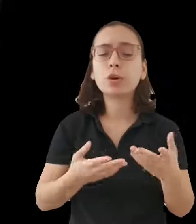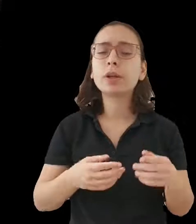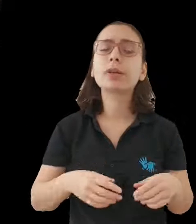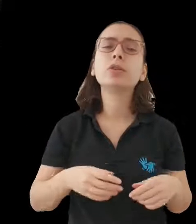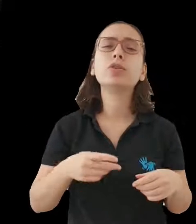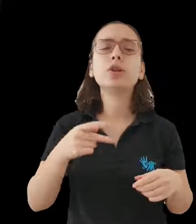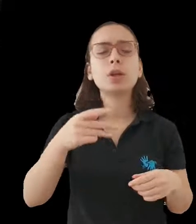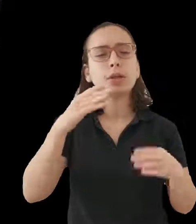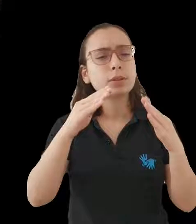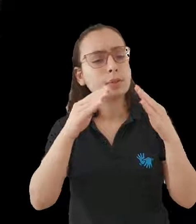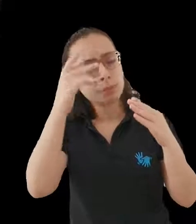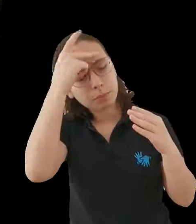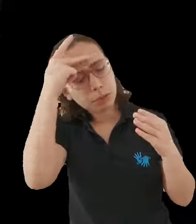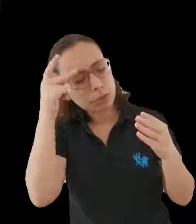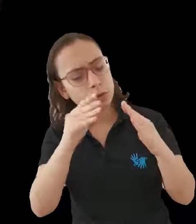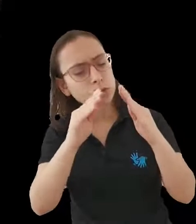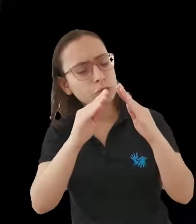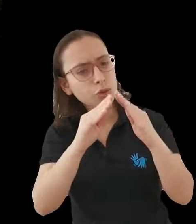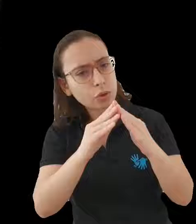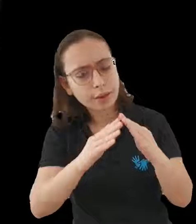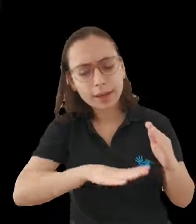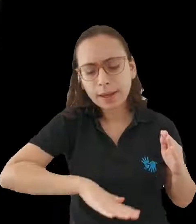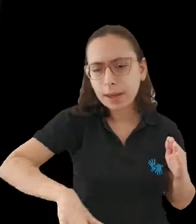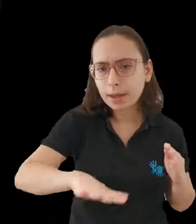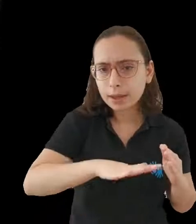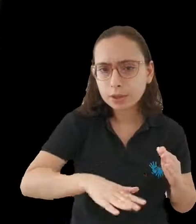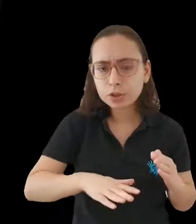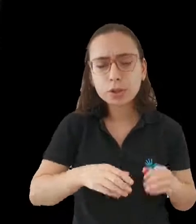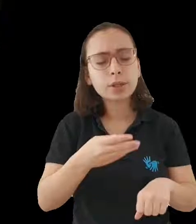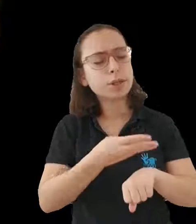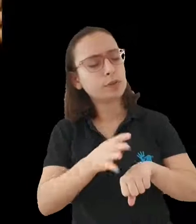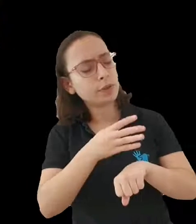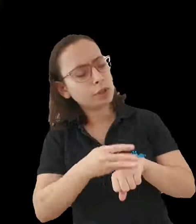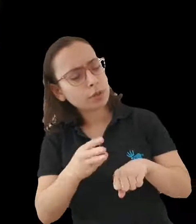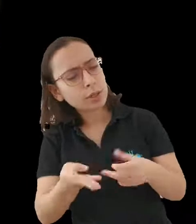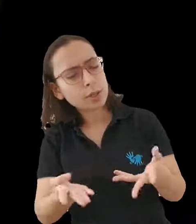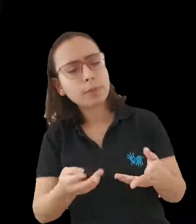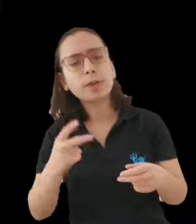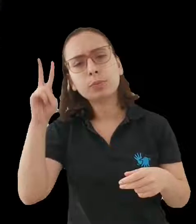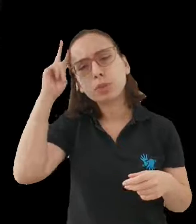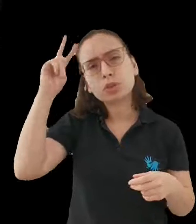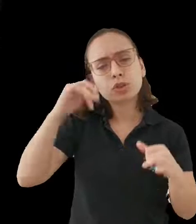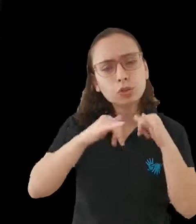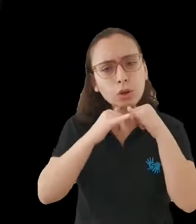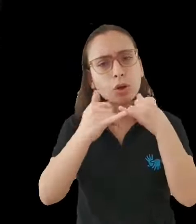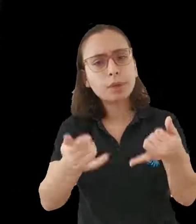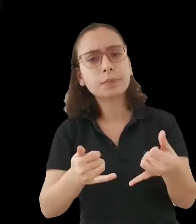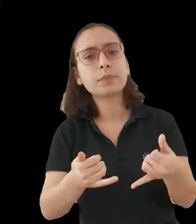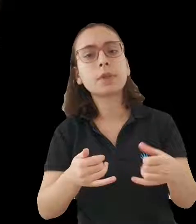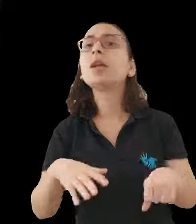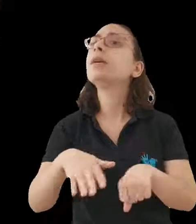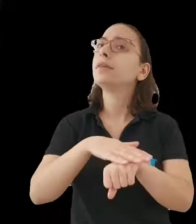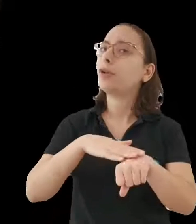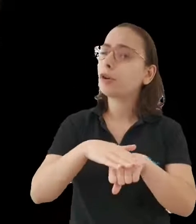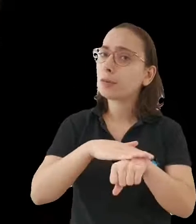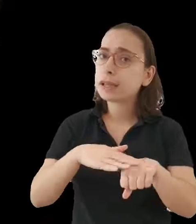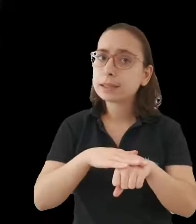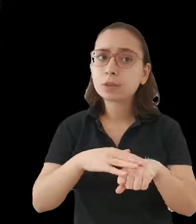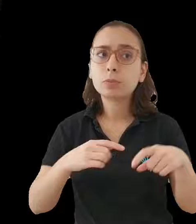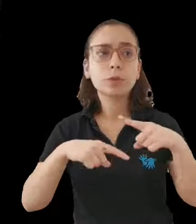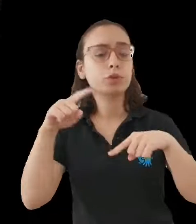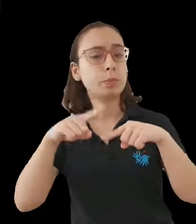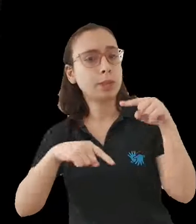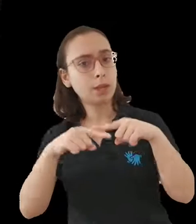são moradores locais, que a gente fez o treinamento para começar a contar história. E hoje a gente vai conversar sobre